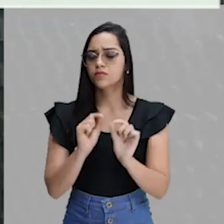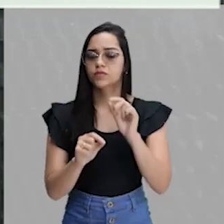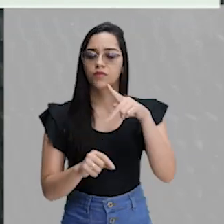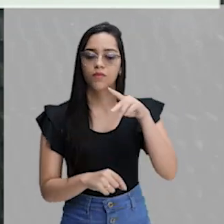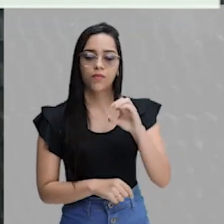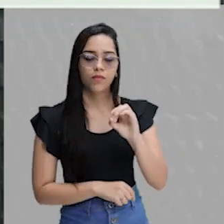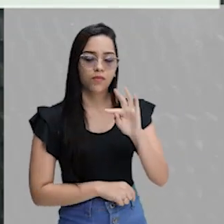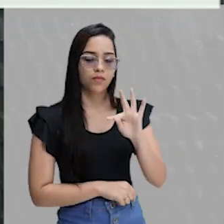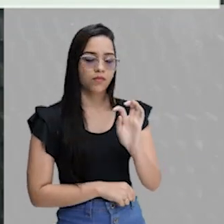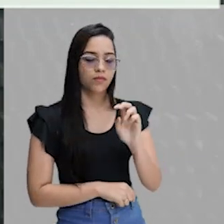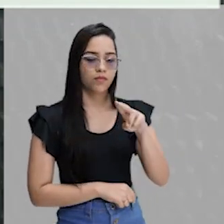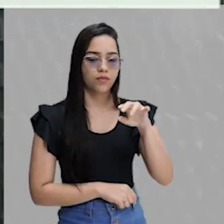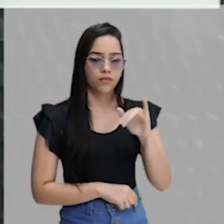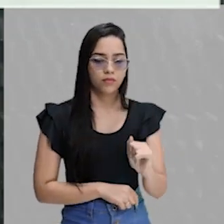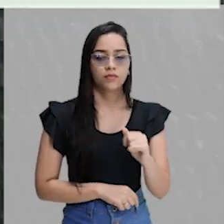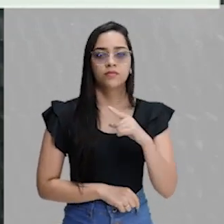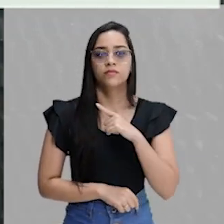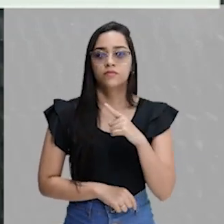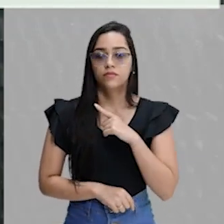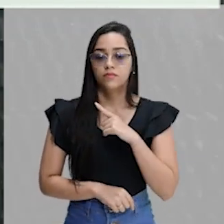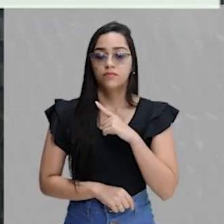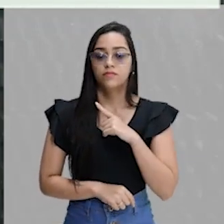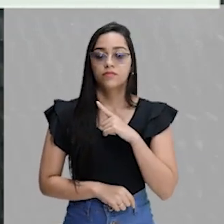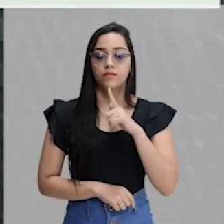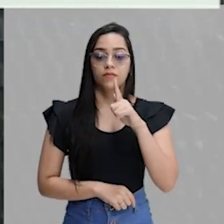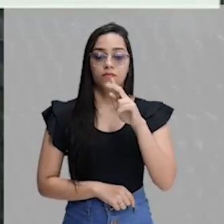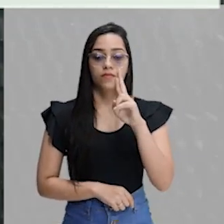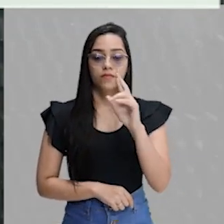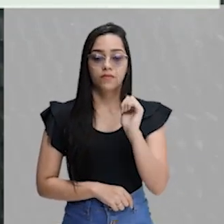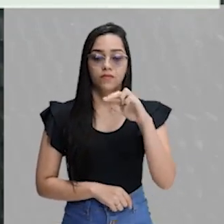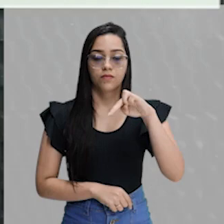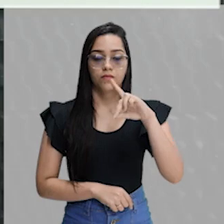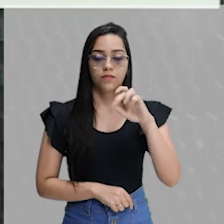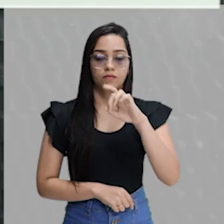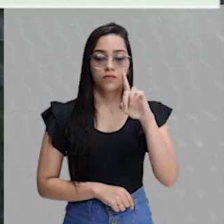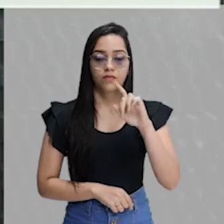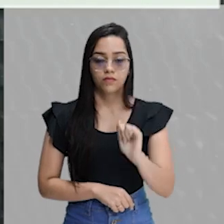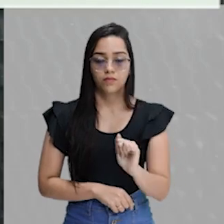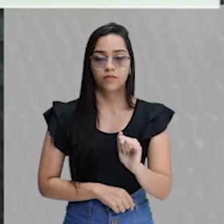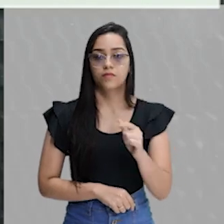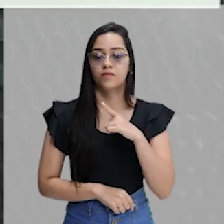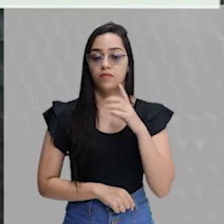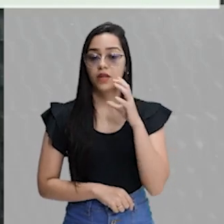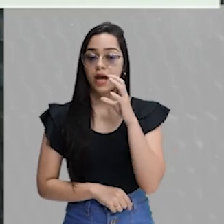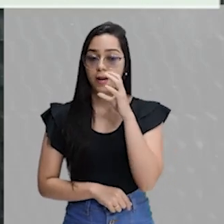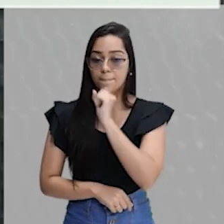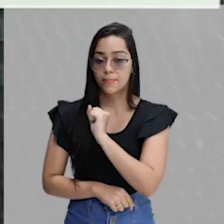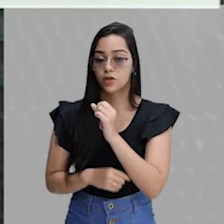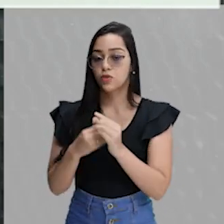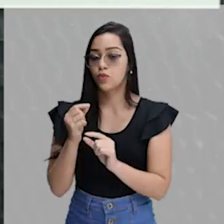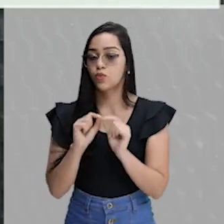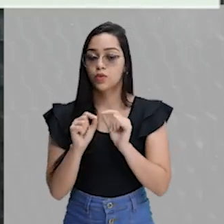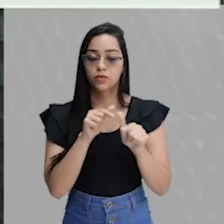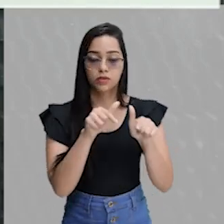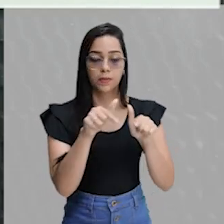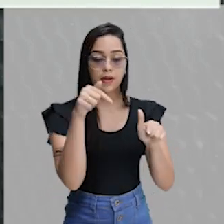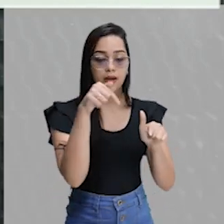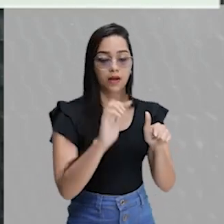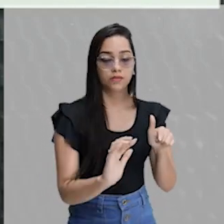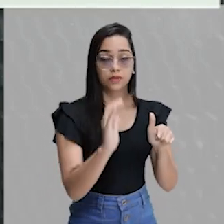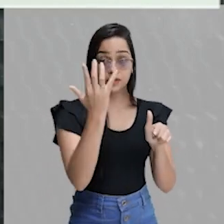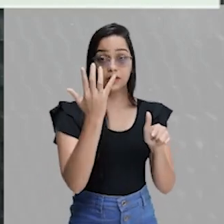potência é a grandeza física, né, relacionada à rapidez com que um trabalho ele será